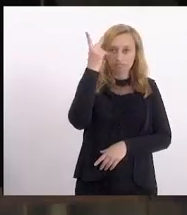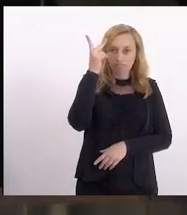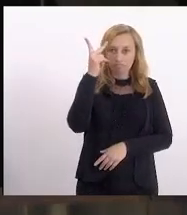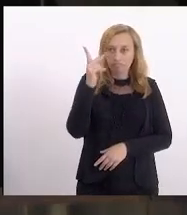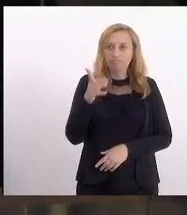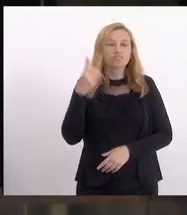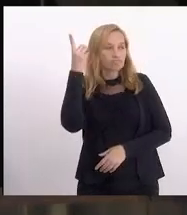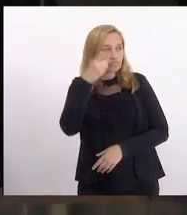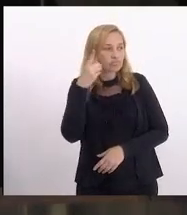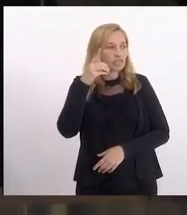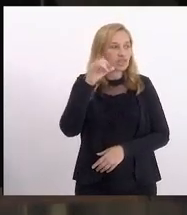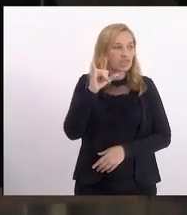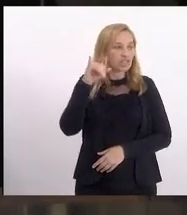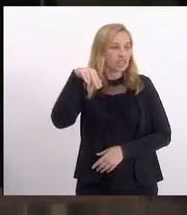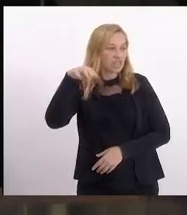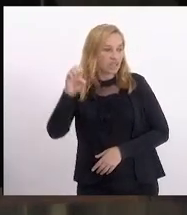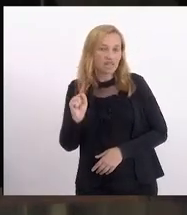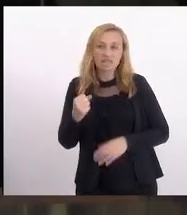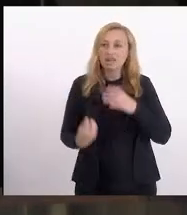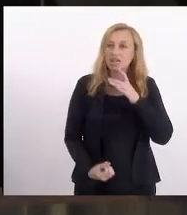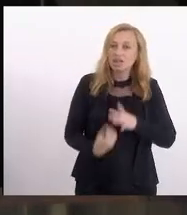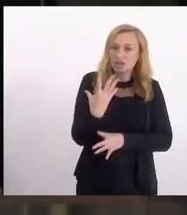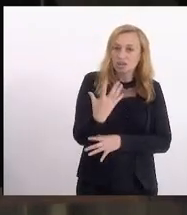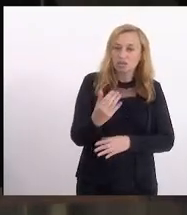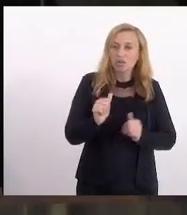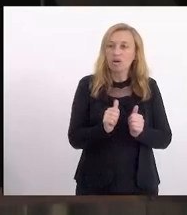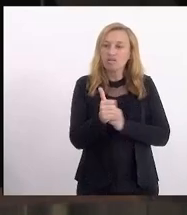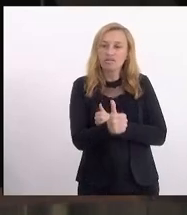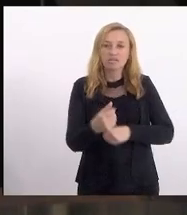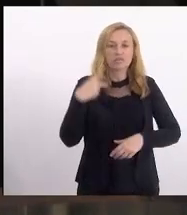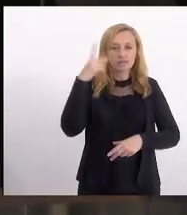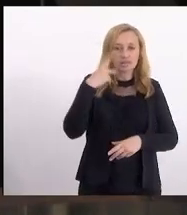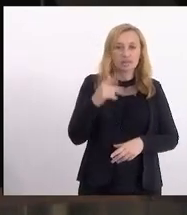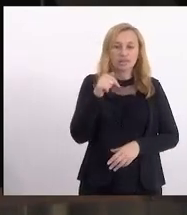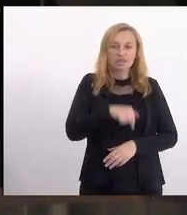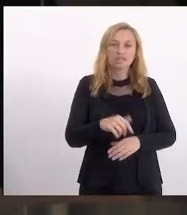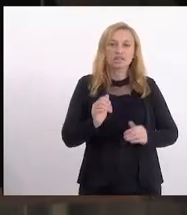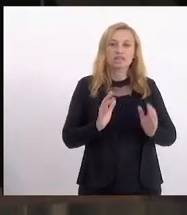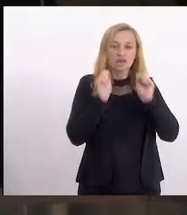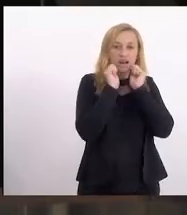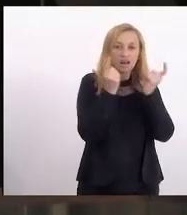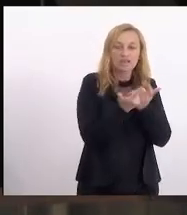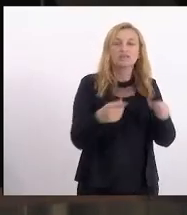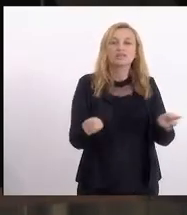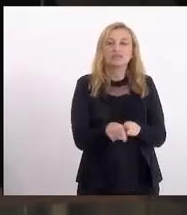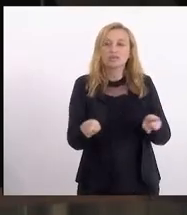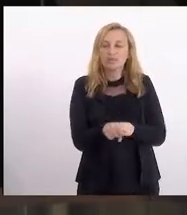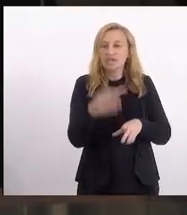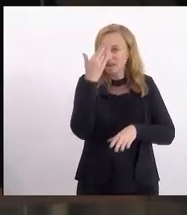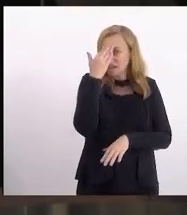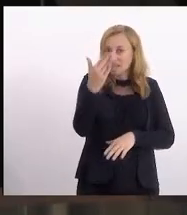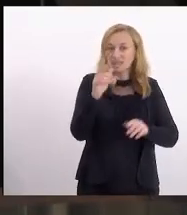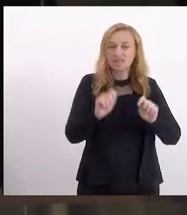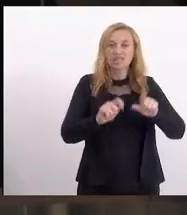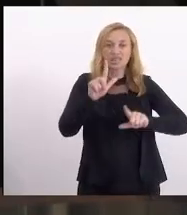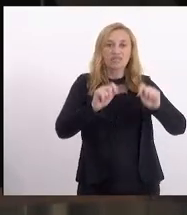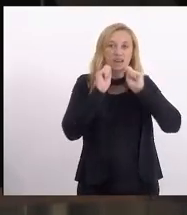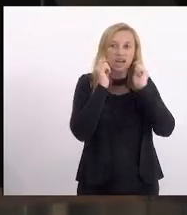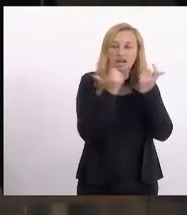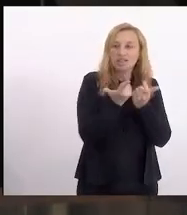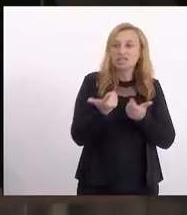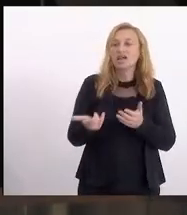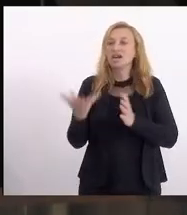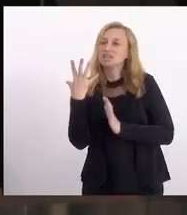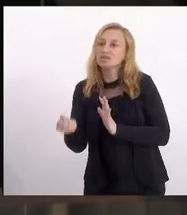citando a deputada Inês Pandeló, que foi quem fundou a frente parlamentar aqui na Assembleia Legislativa. E agradeço também à TV Alerge, que aceitou a